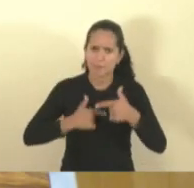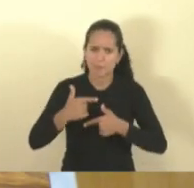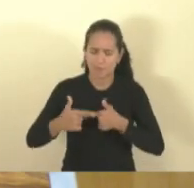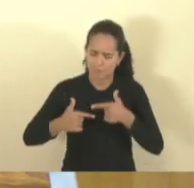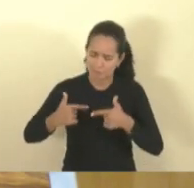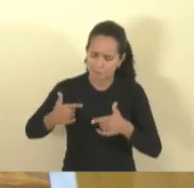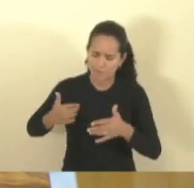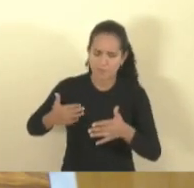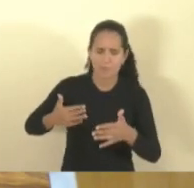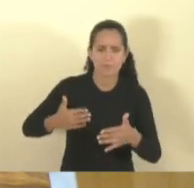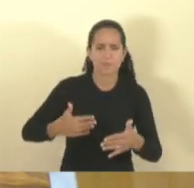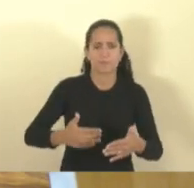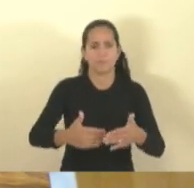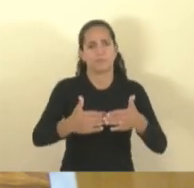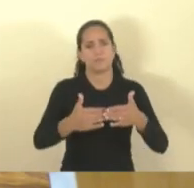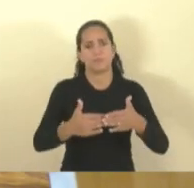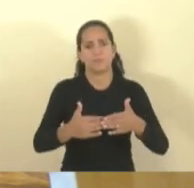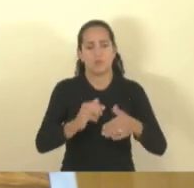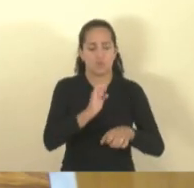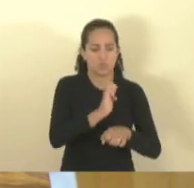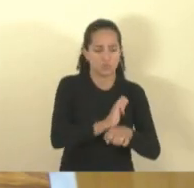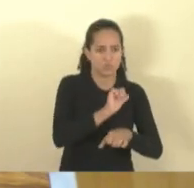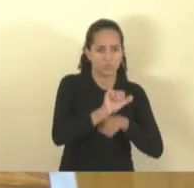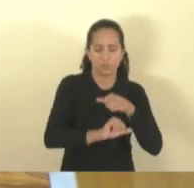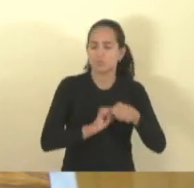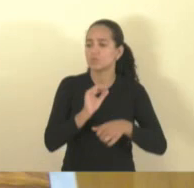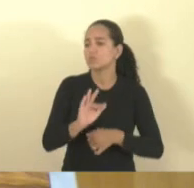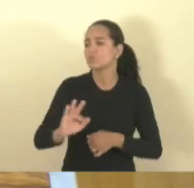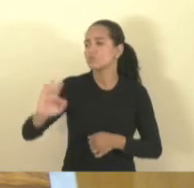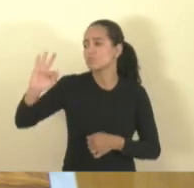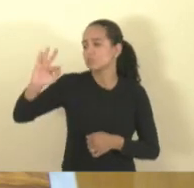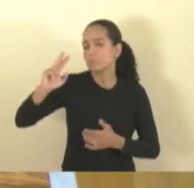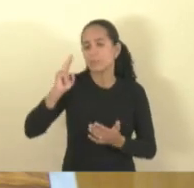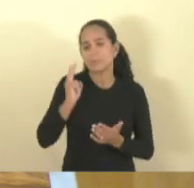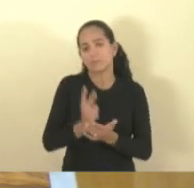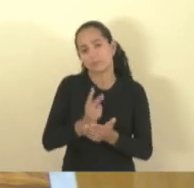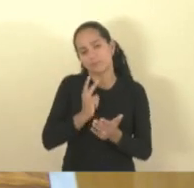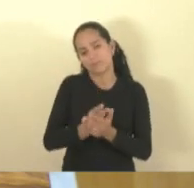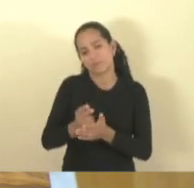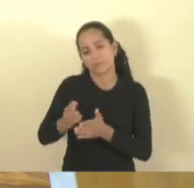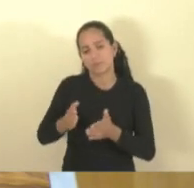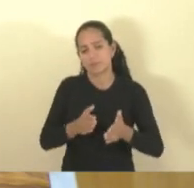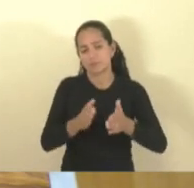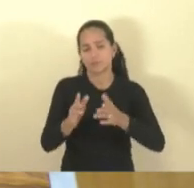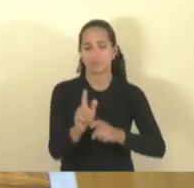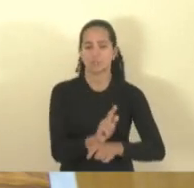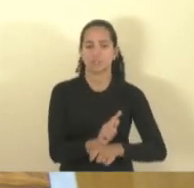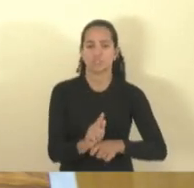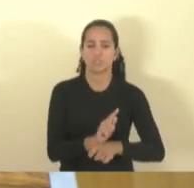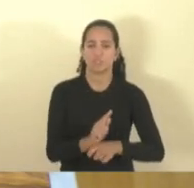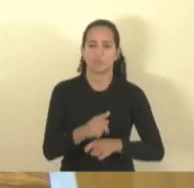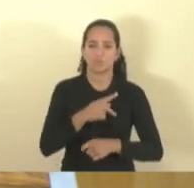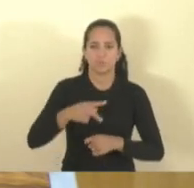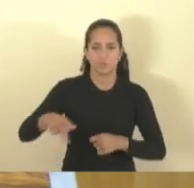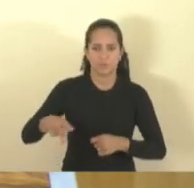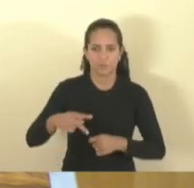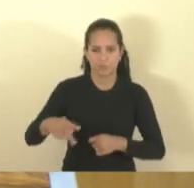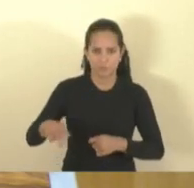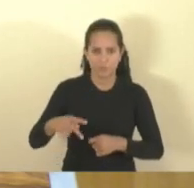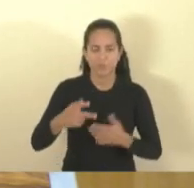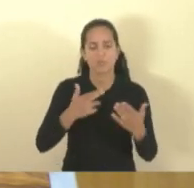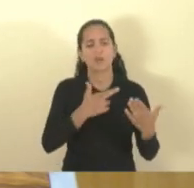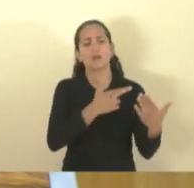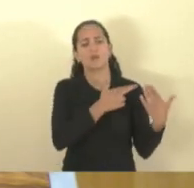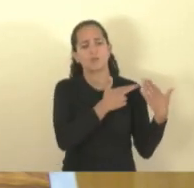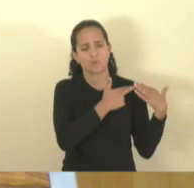fui de EPPGG estadual para federal, mas mantendo na mesma linha da gestão pública, do